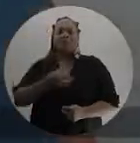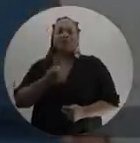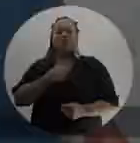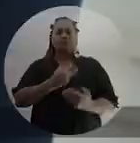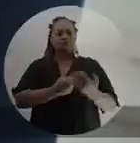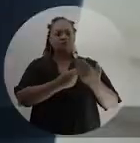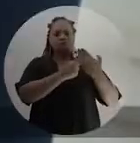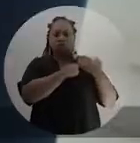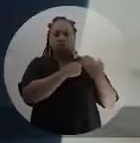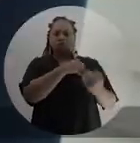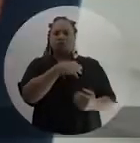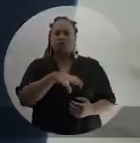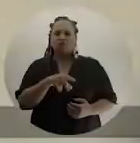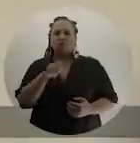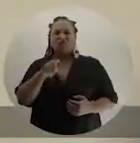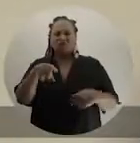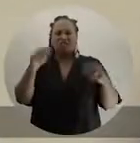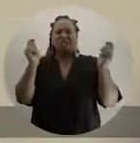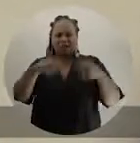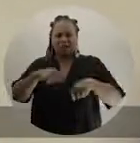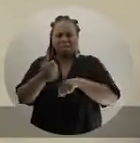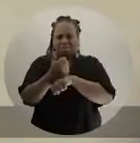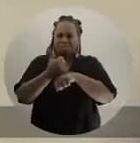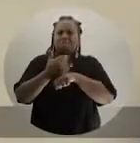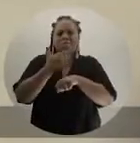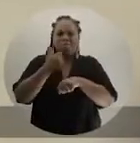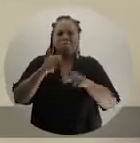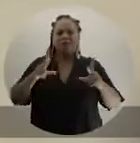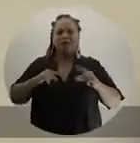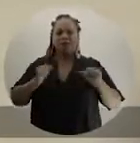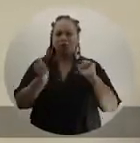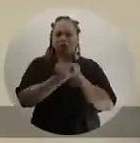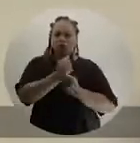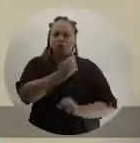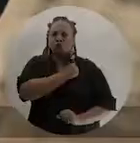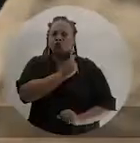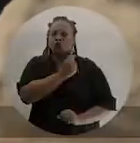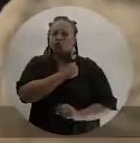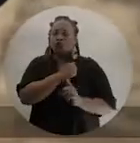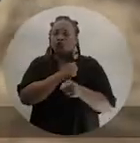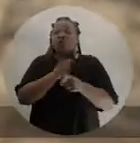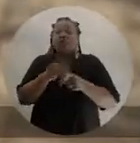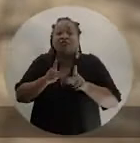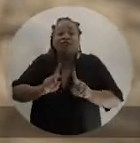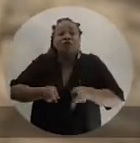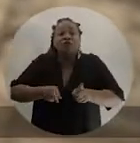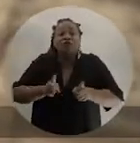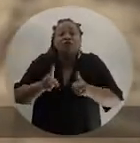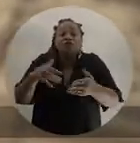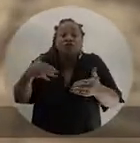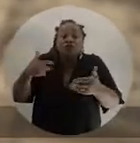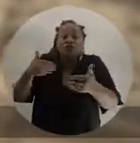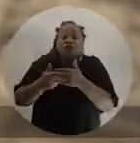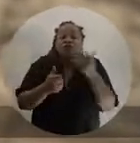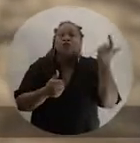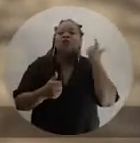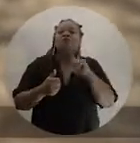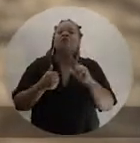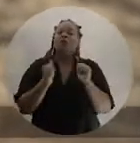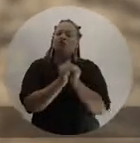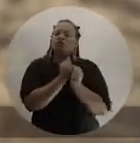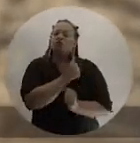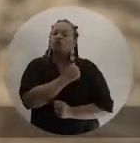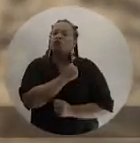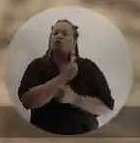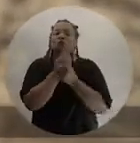prova do meu compromisso com Salvador. Você é capacitado, você merece, tamo junto. Você vai dar continuidade em tudo que tá aí pra nós fazer.